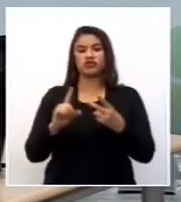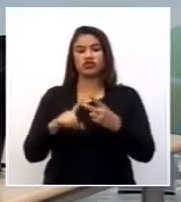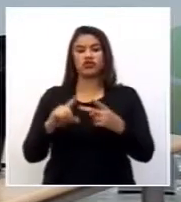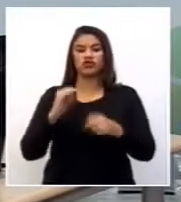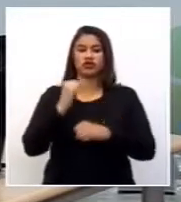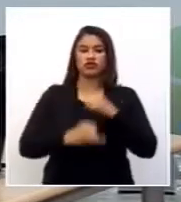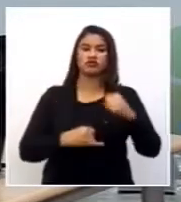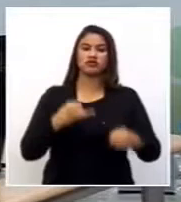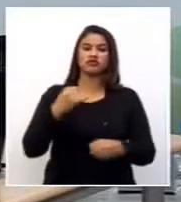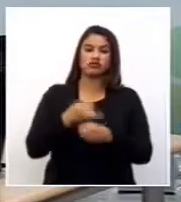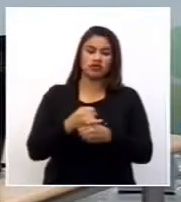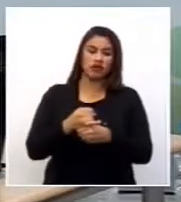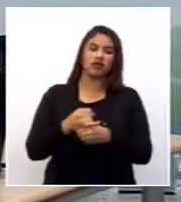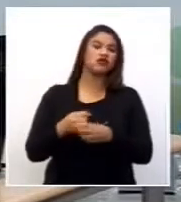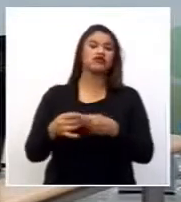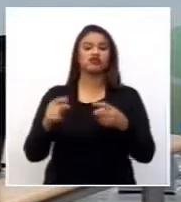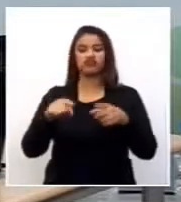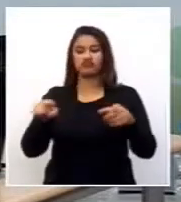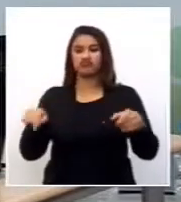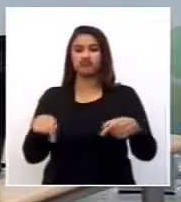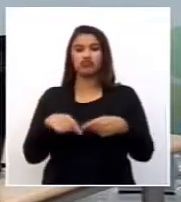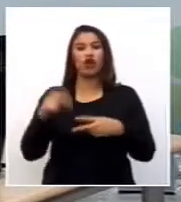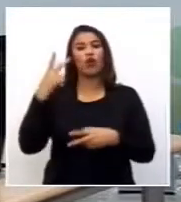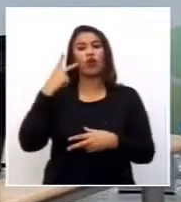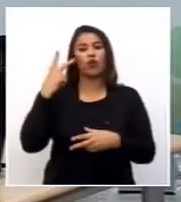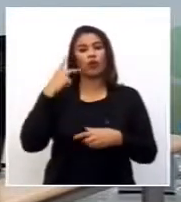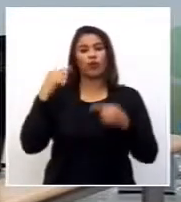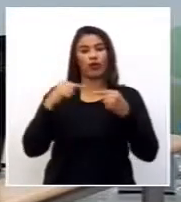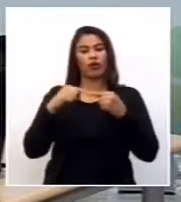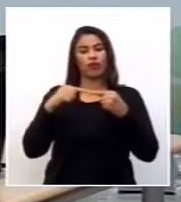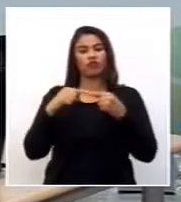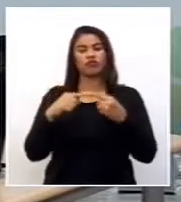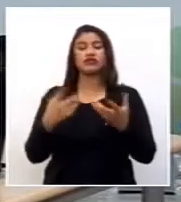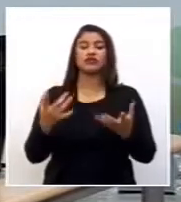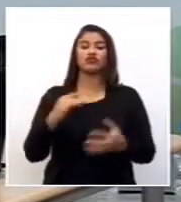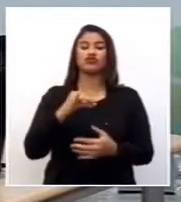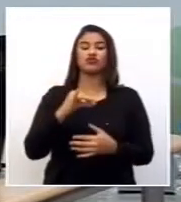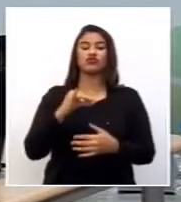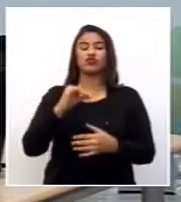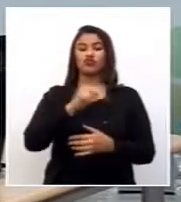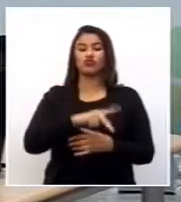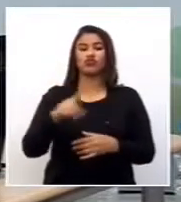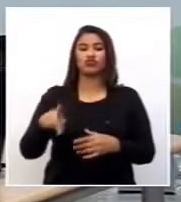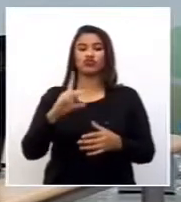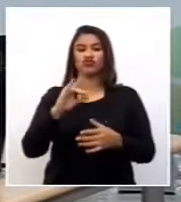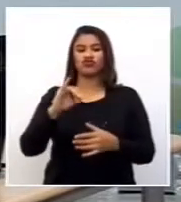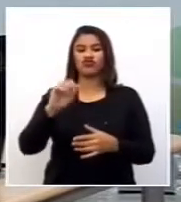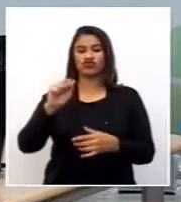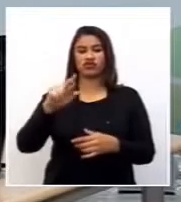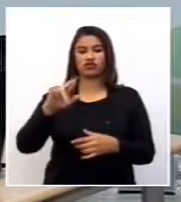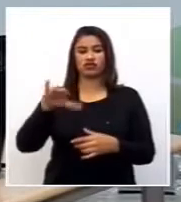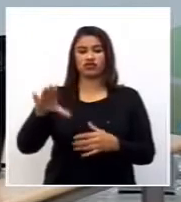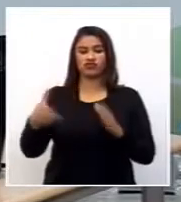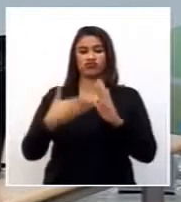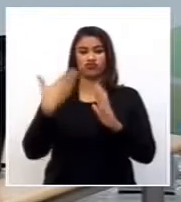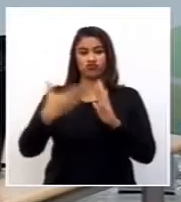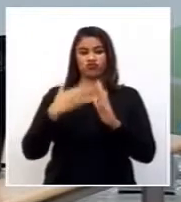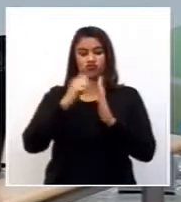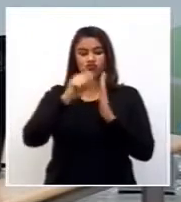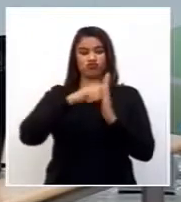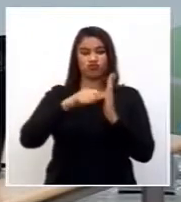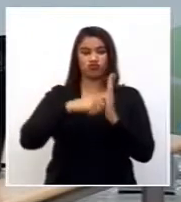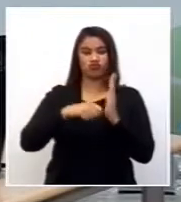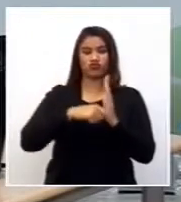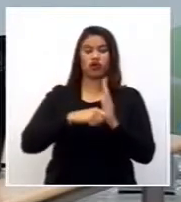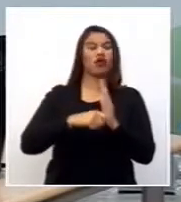É importante os professores, neste momento, né, relatando o seu diário de bordo, que é uma das propostas, né, que é um olhar para a sala de aula,